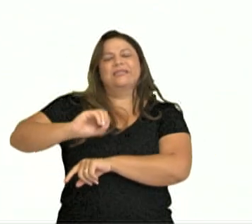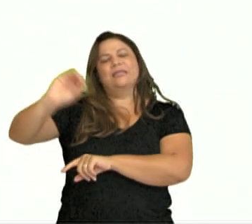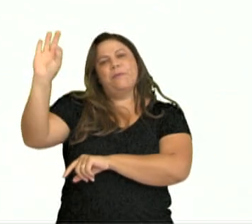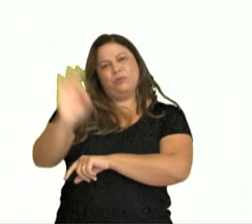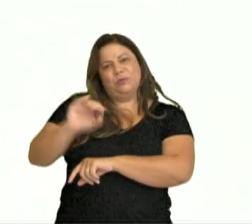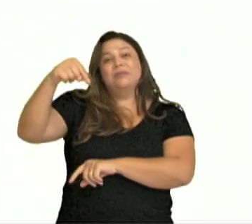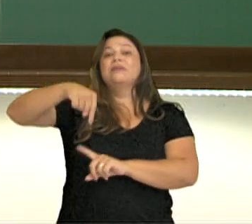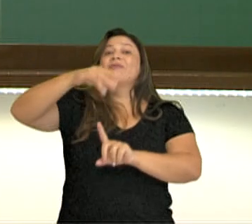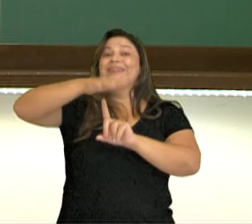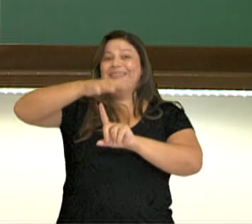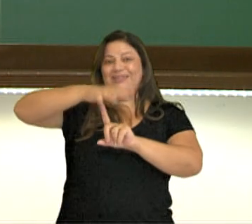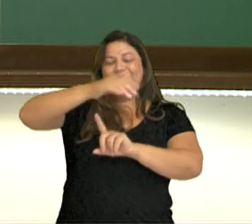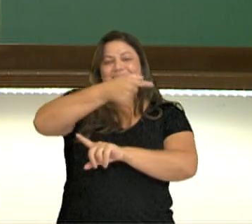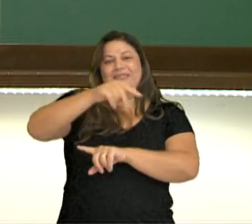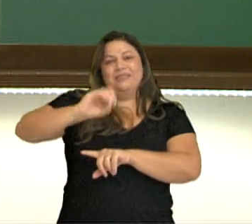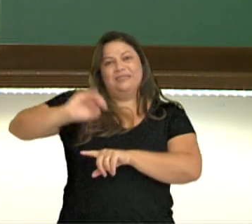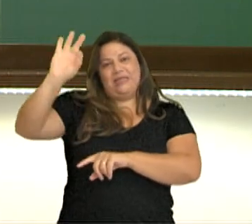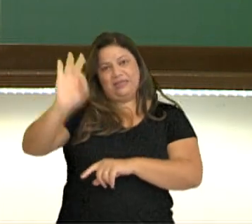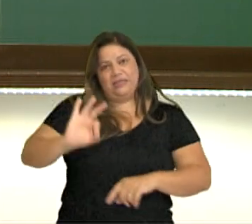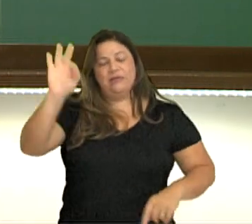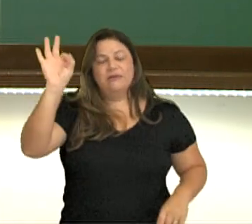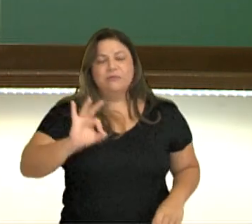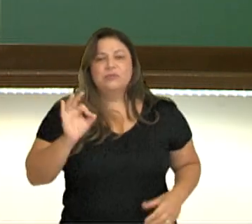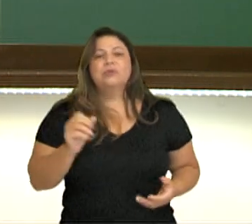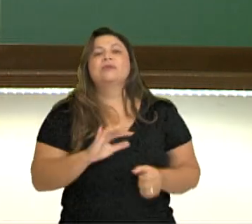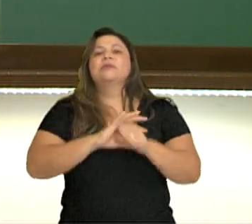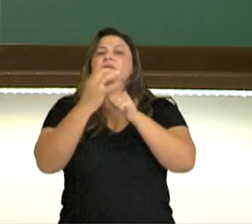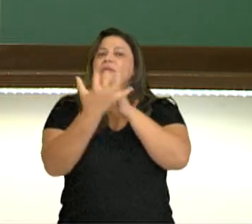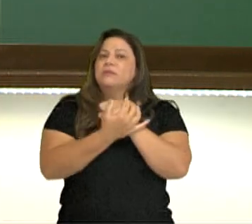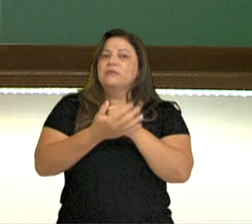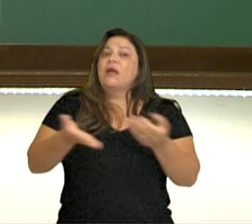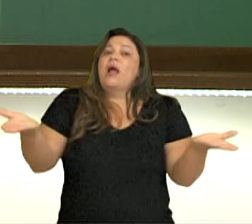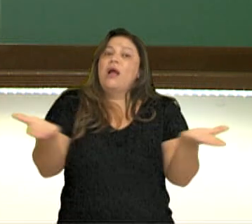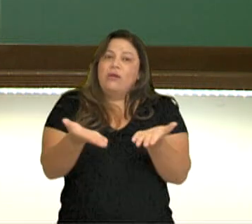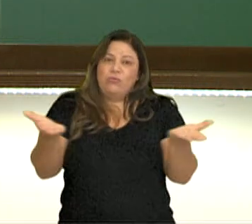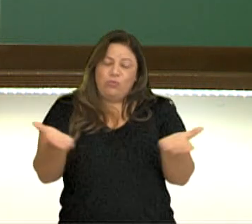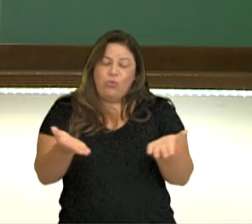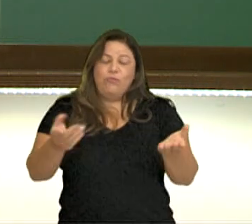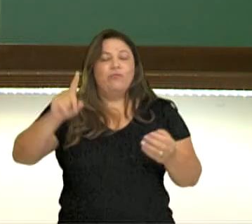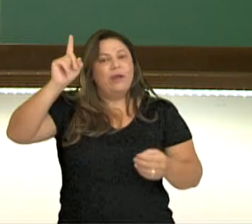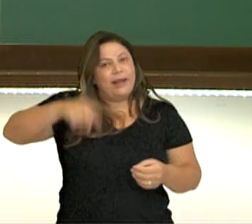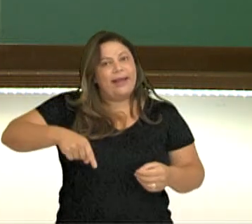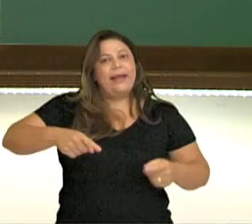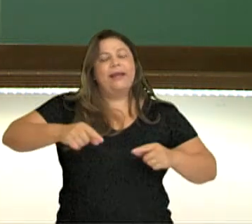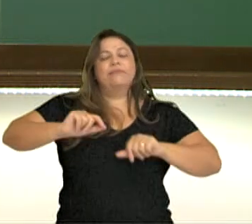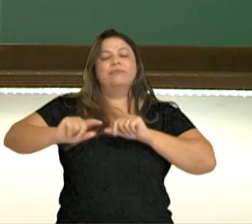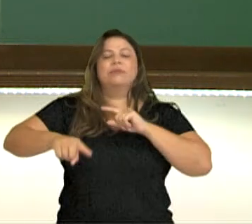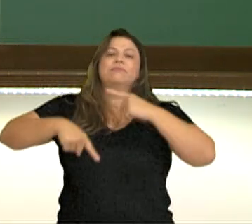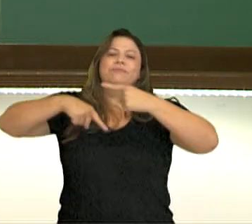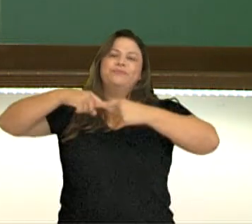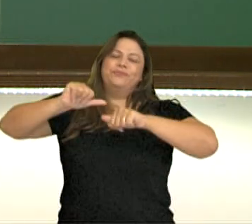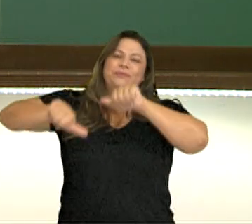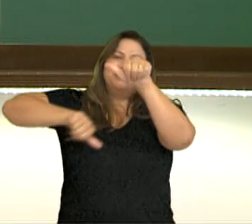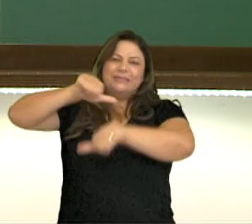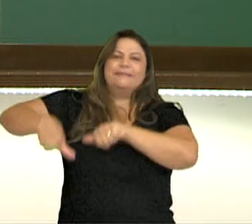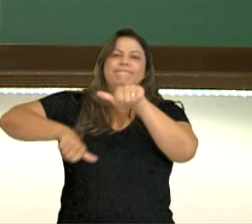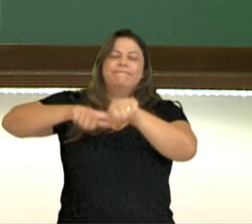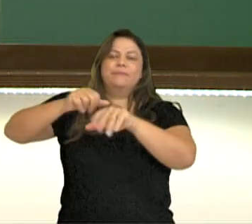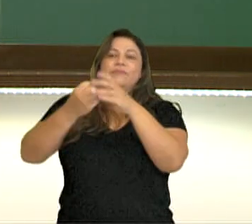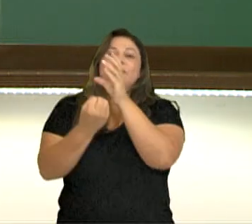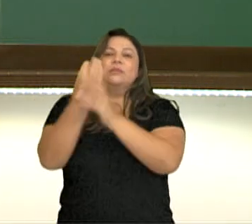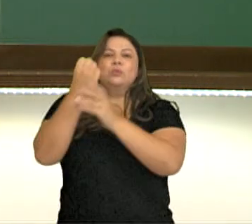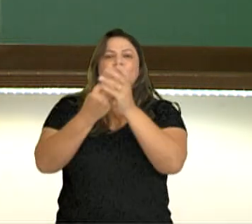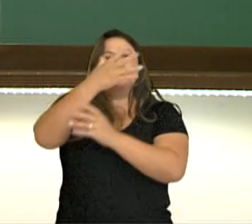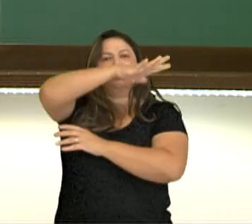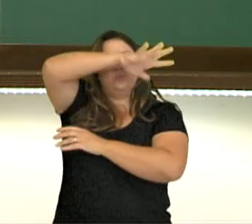Paraná, 70% dos casos de coronavírus atuais são causados por conta da nova variante que surgiu na Amazônia.